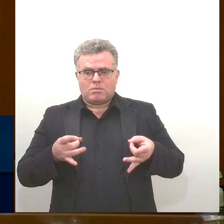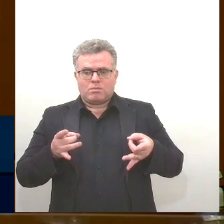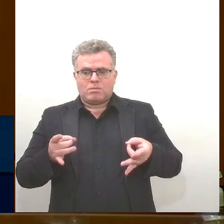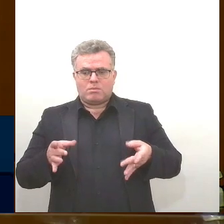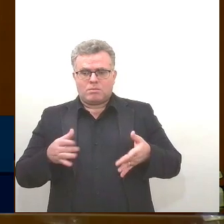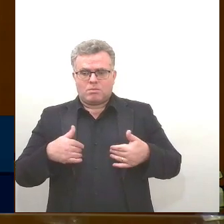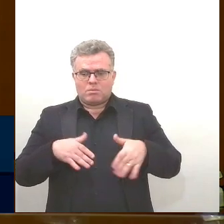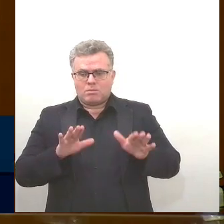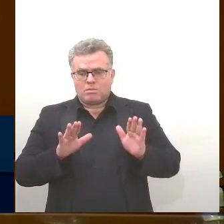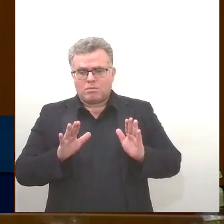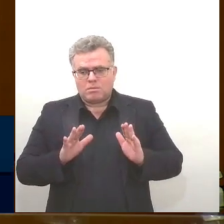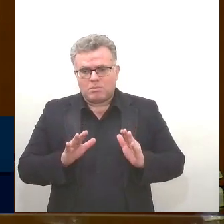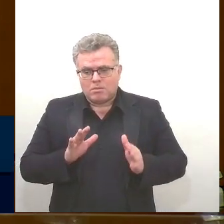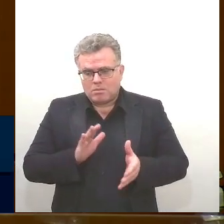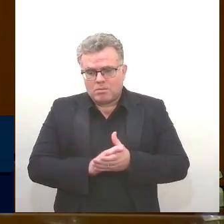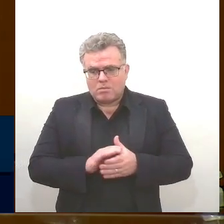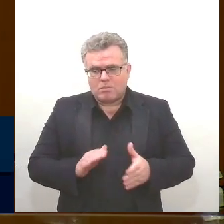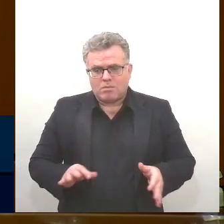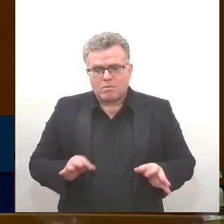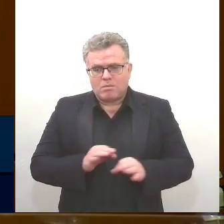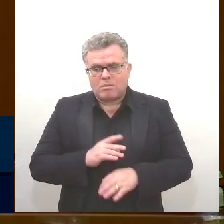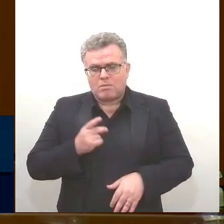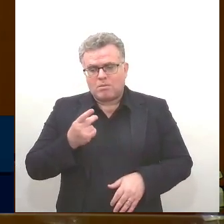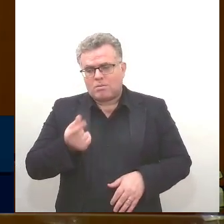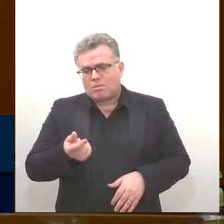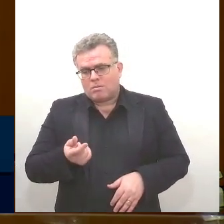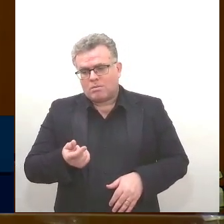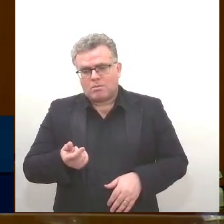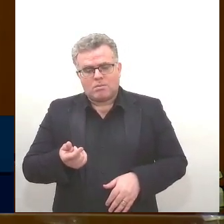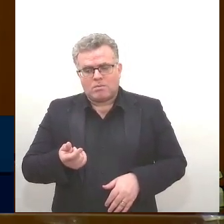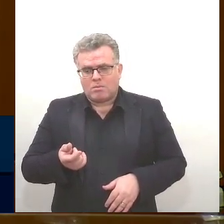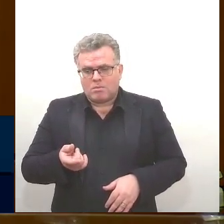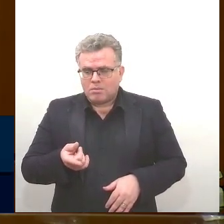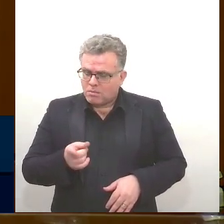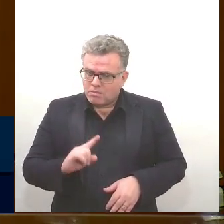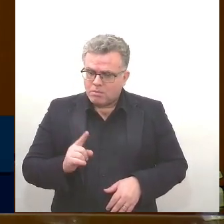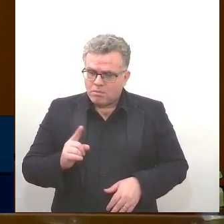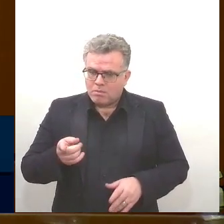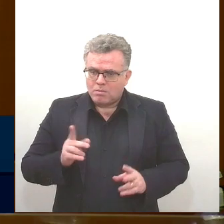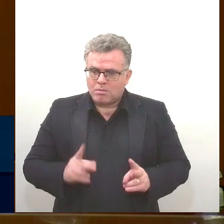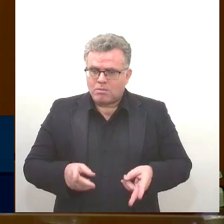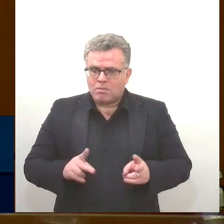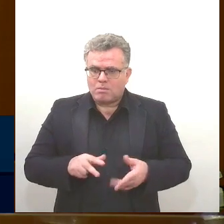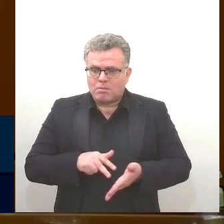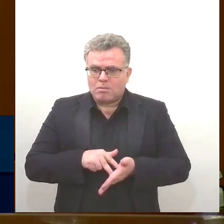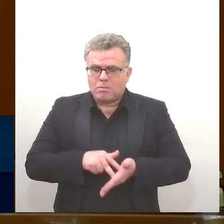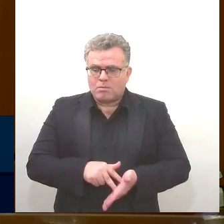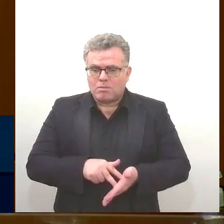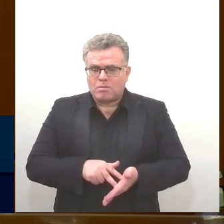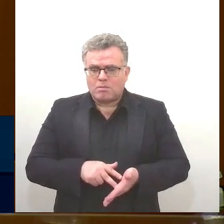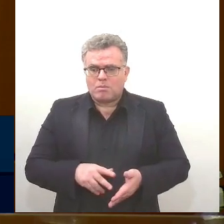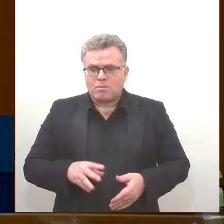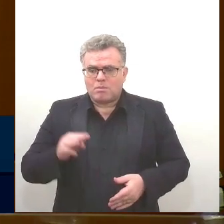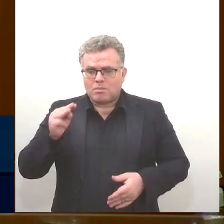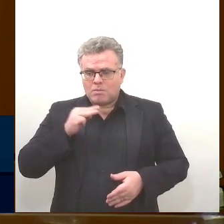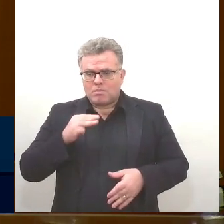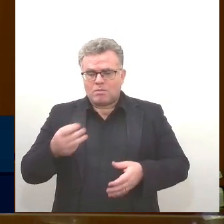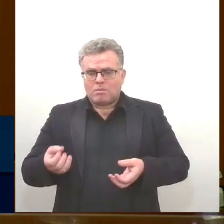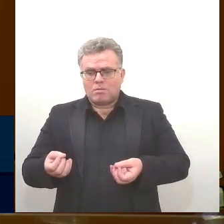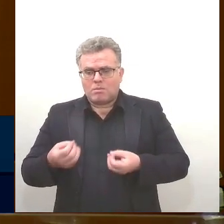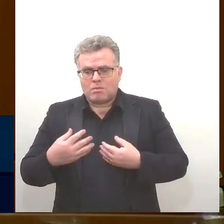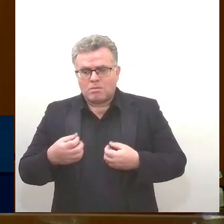uma declaração aqui e vou embora não ela disse minha mãe já passou por um problema de saúde